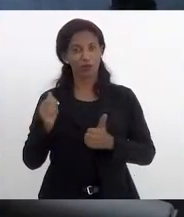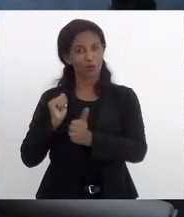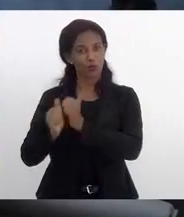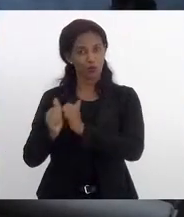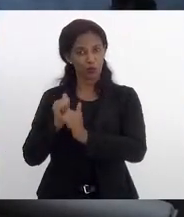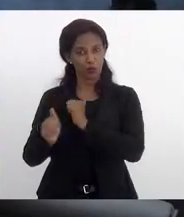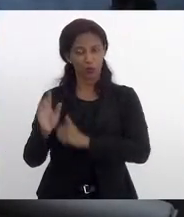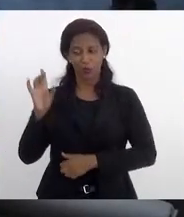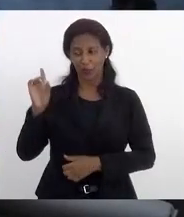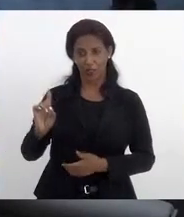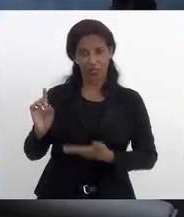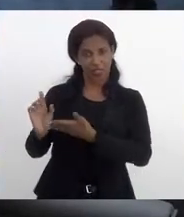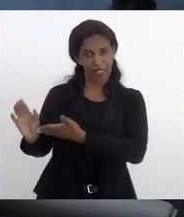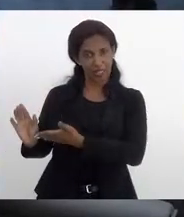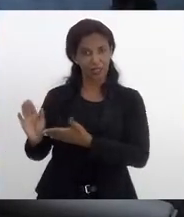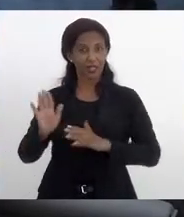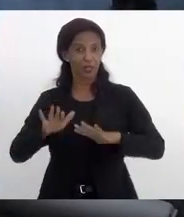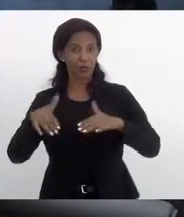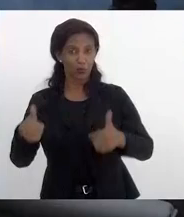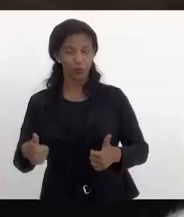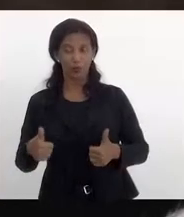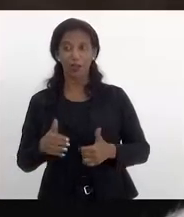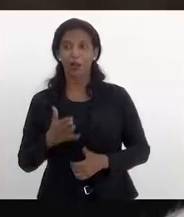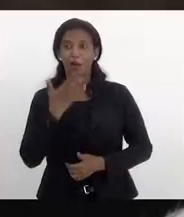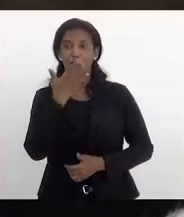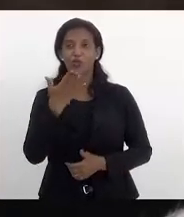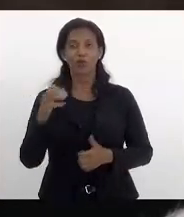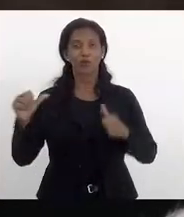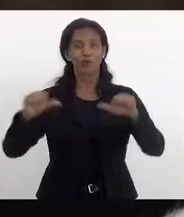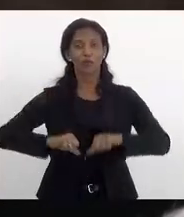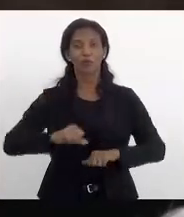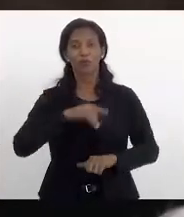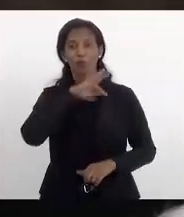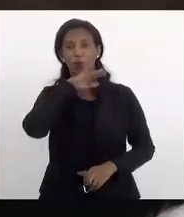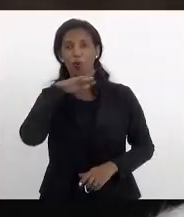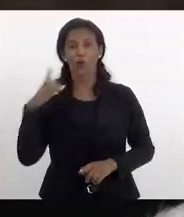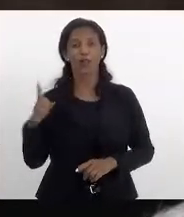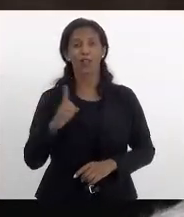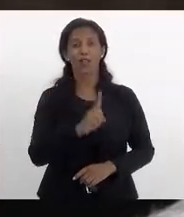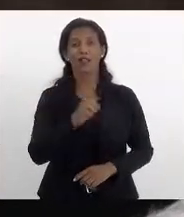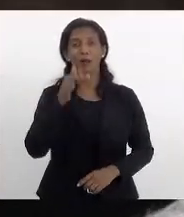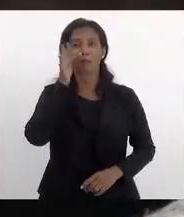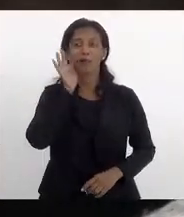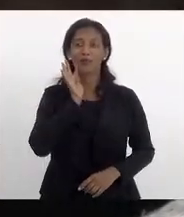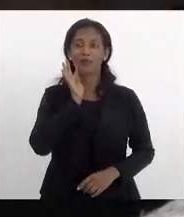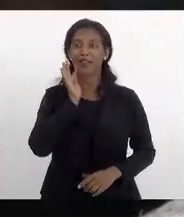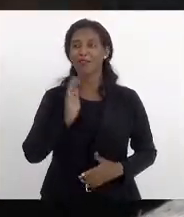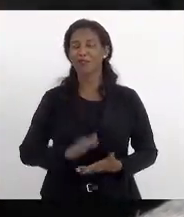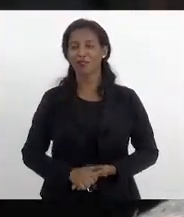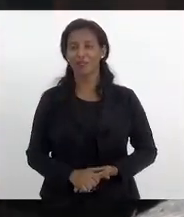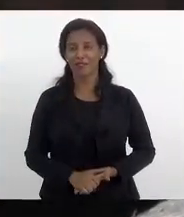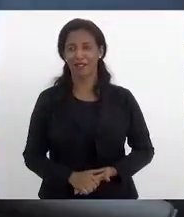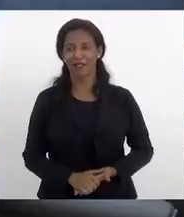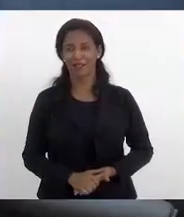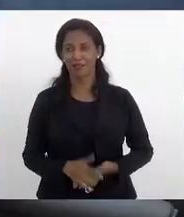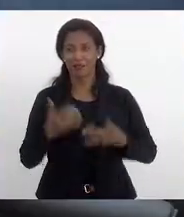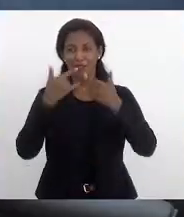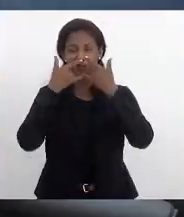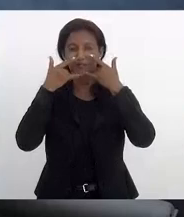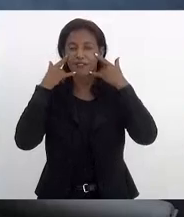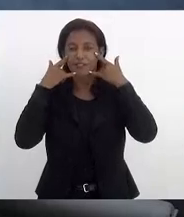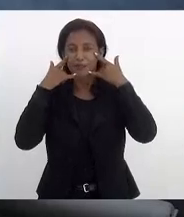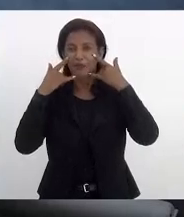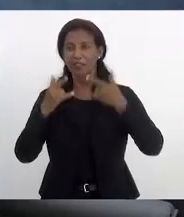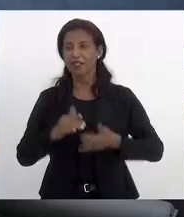pela direita, estava tudo bem. Mas o time só ficou ruim quando a zaga mudou e entrou o Flávio Serafini, entendeu? De máscara. De